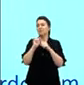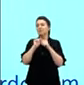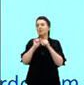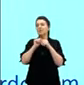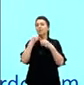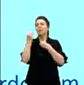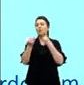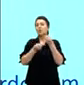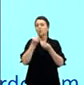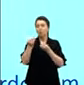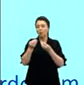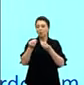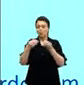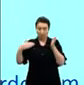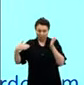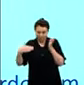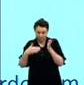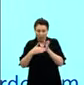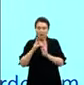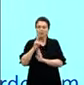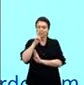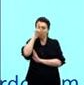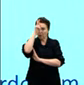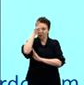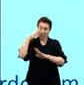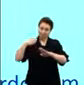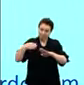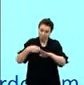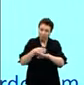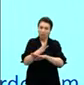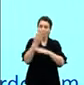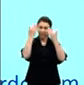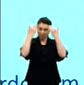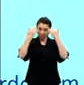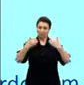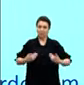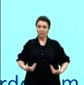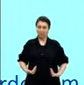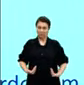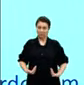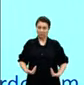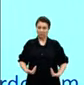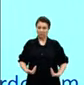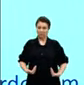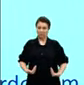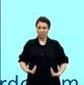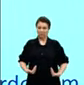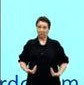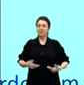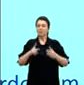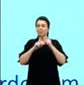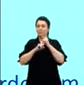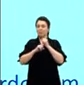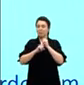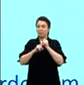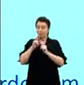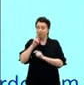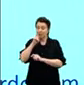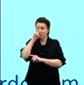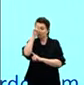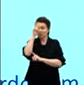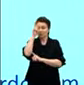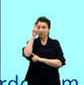Não, tem que ser uma barreira forte, grande, né? De preferência e principalmente forte,